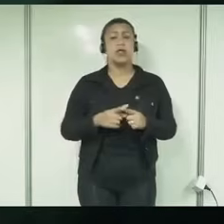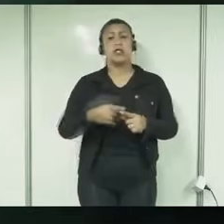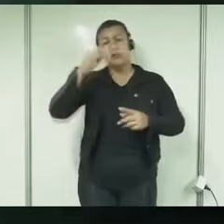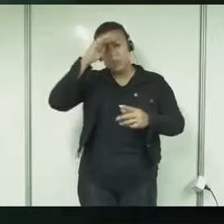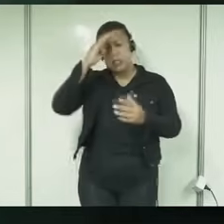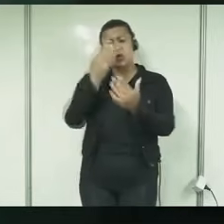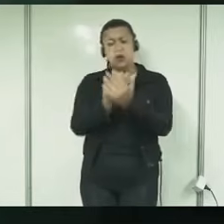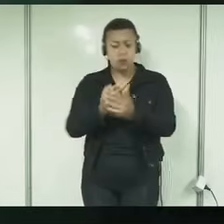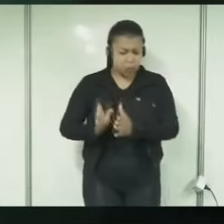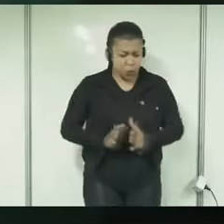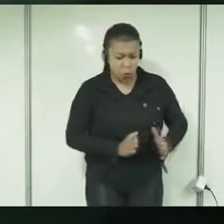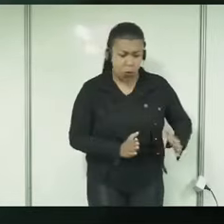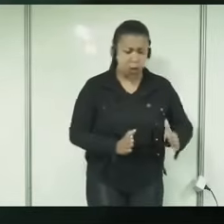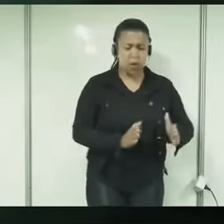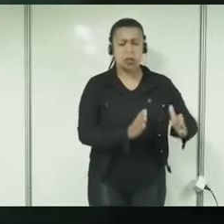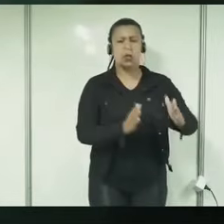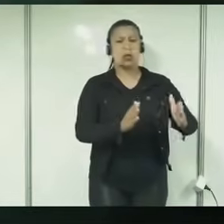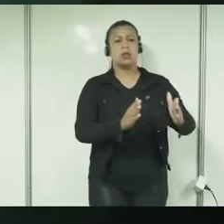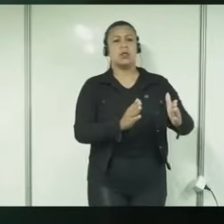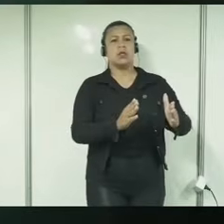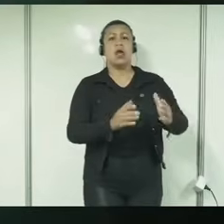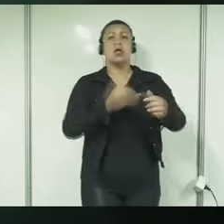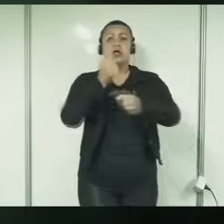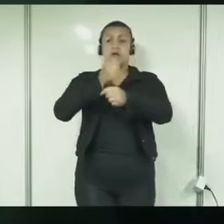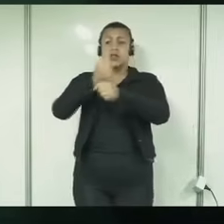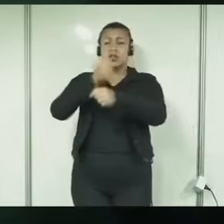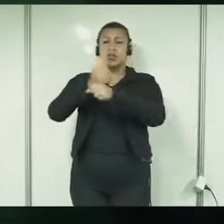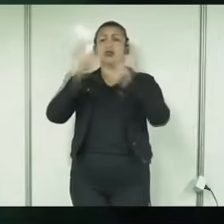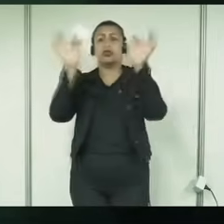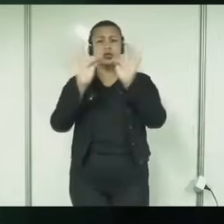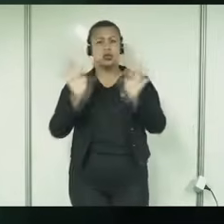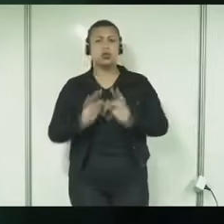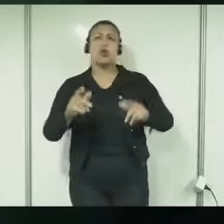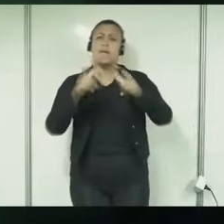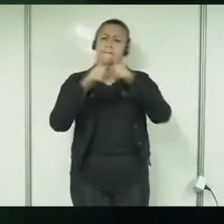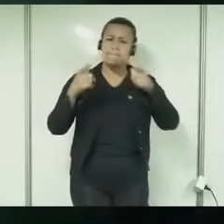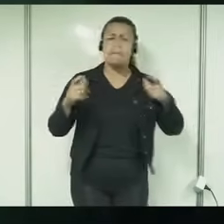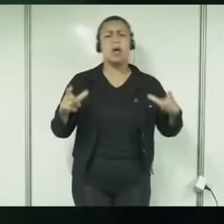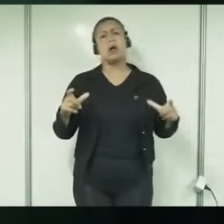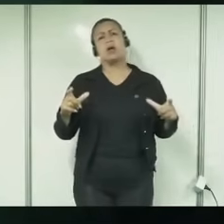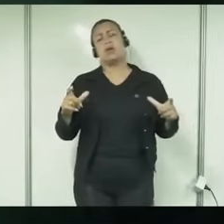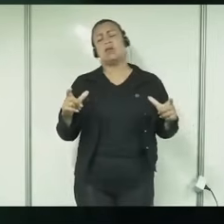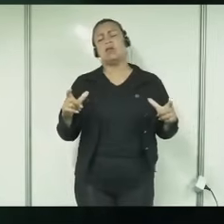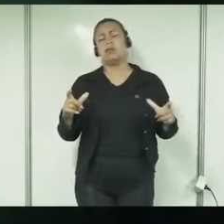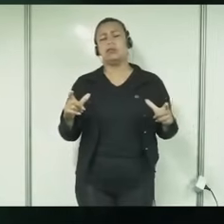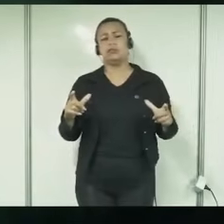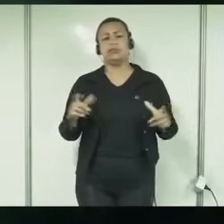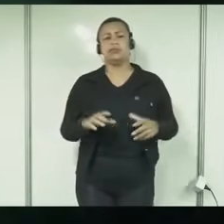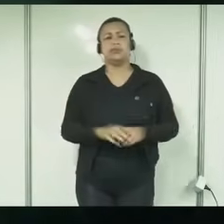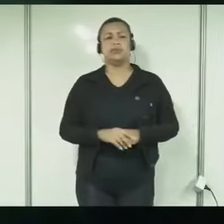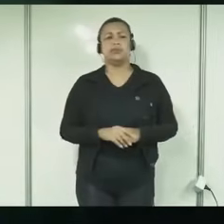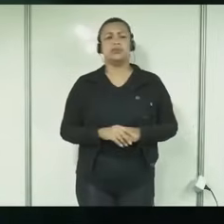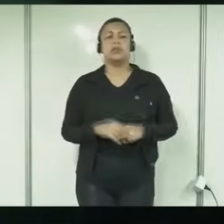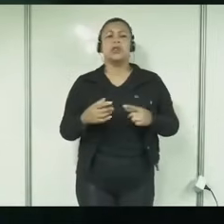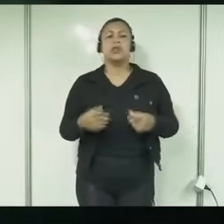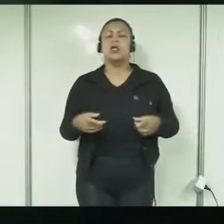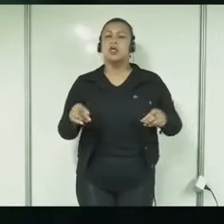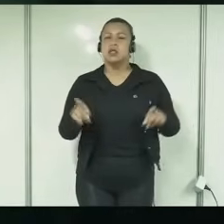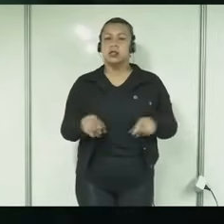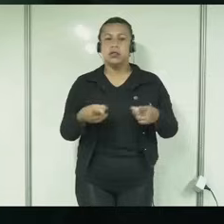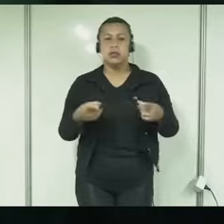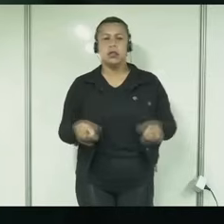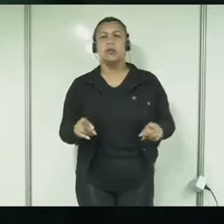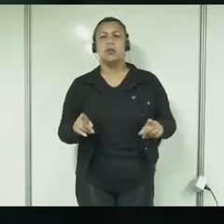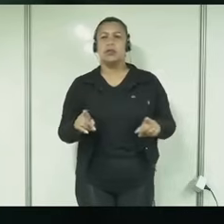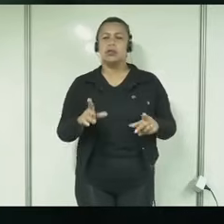confiança, a probabilidade que você construa uma vida feliz é muito maior. E essa música, ela fala da alegria